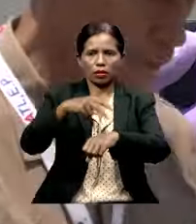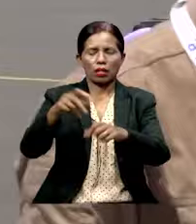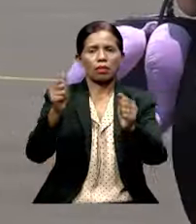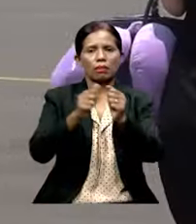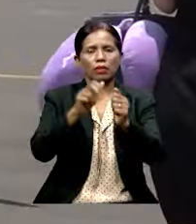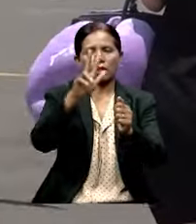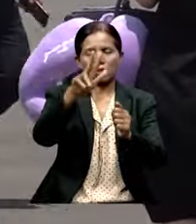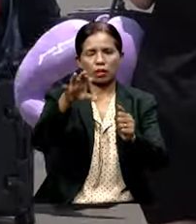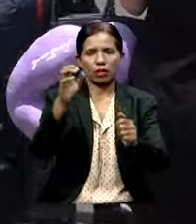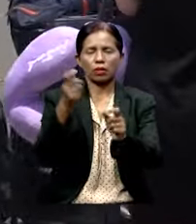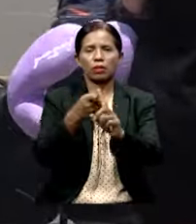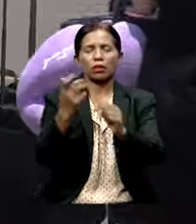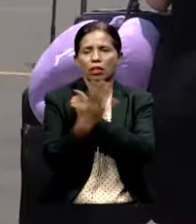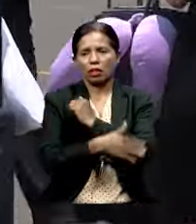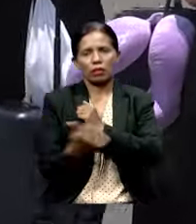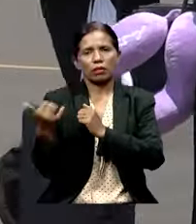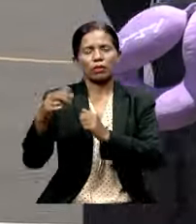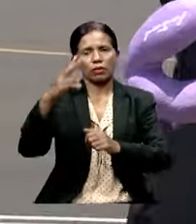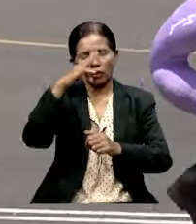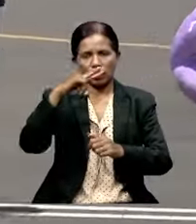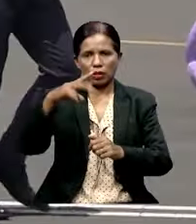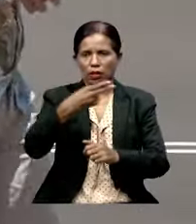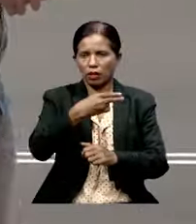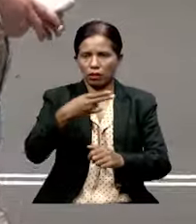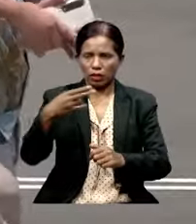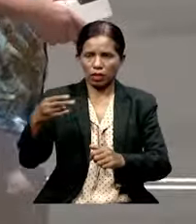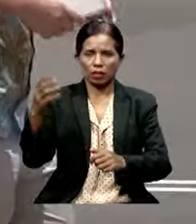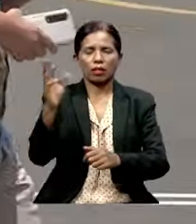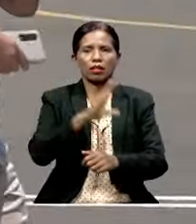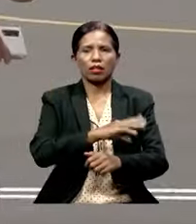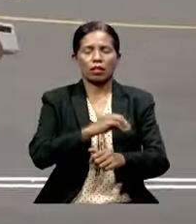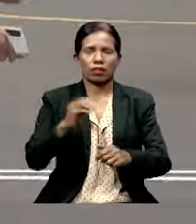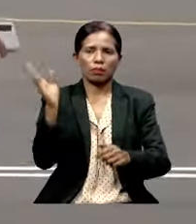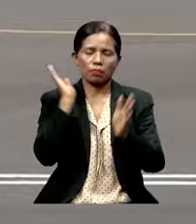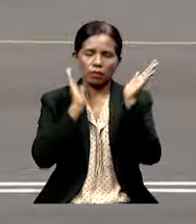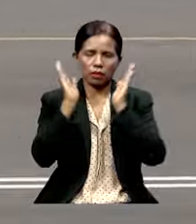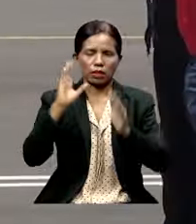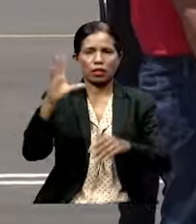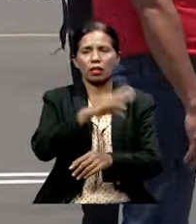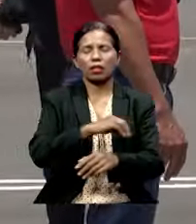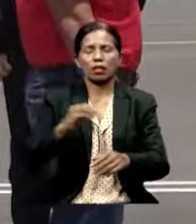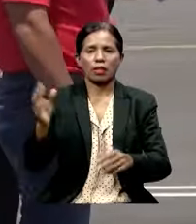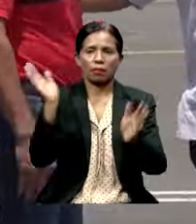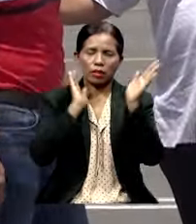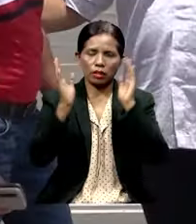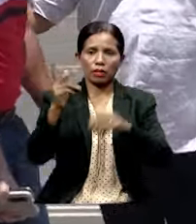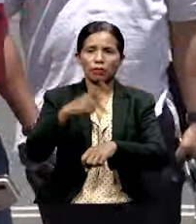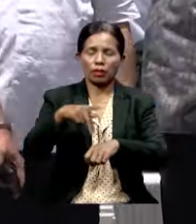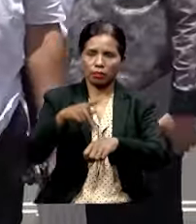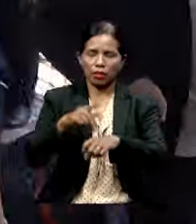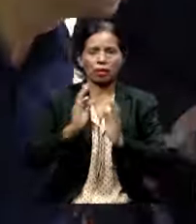Katustolo, o Sina São Sira Hanesan, Vietnam, Indonésia, Camboja, Brunei Darussalam, Malásia, Filipina,